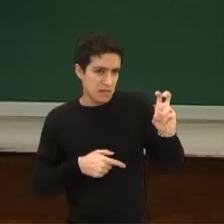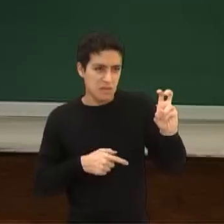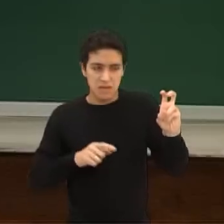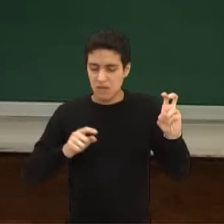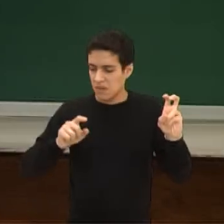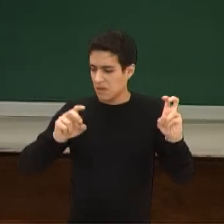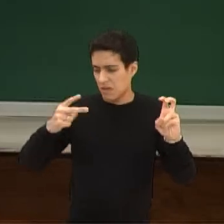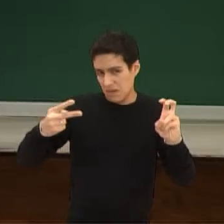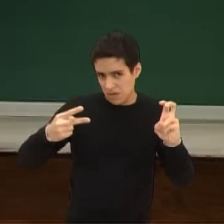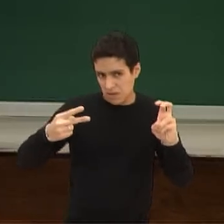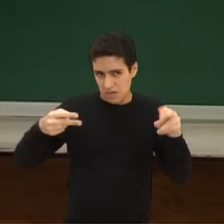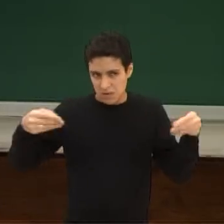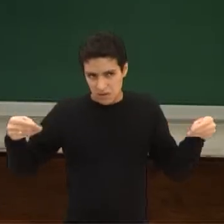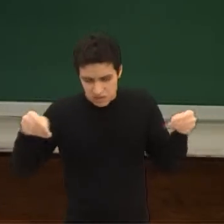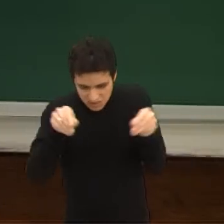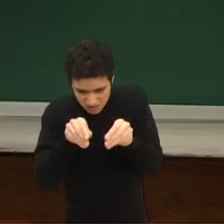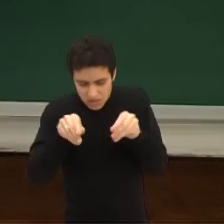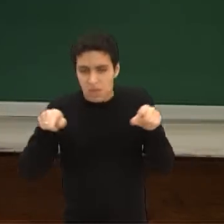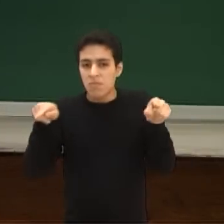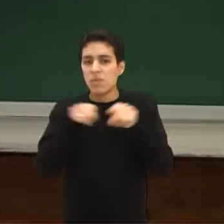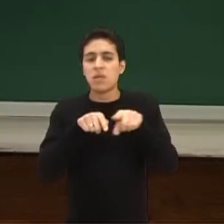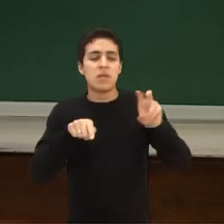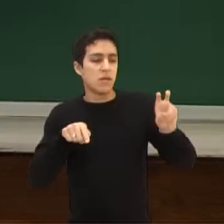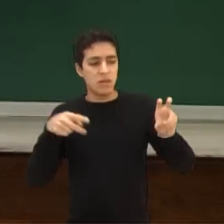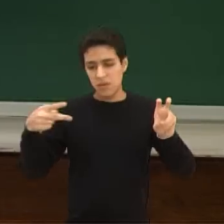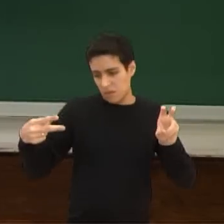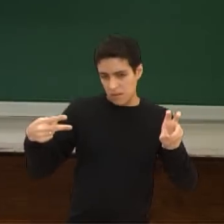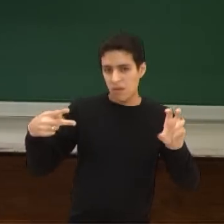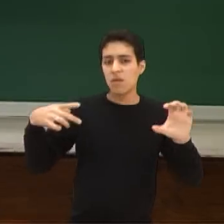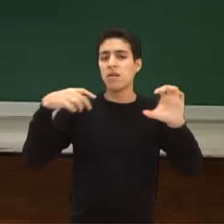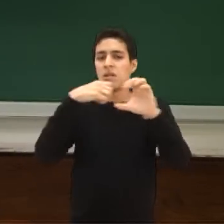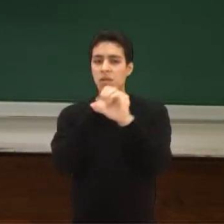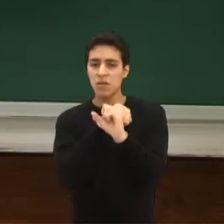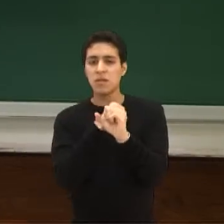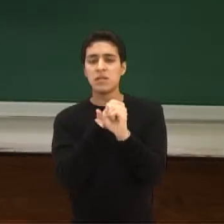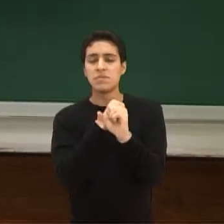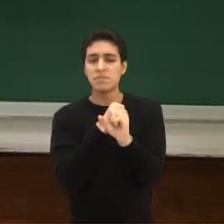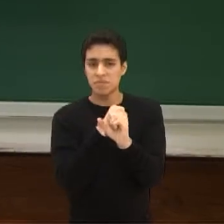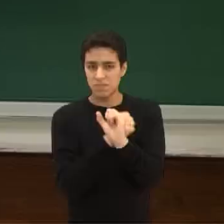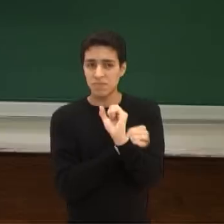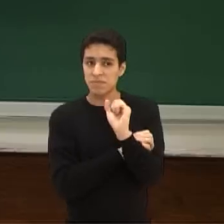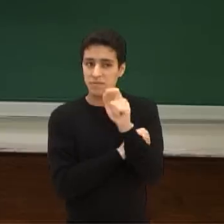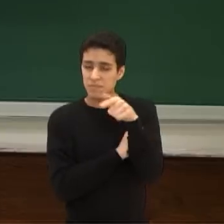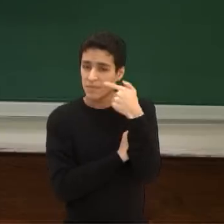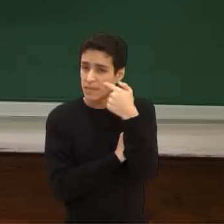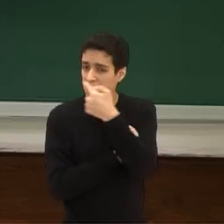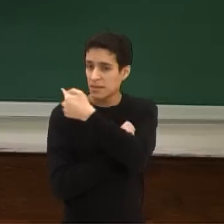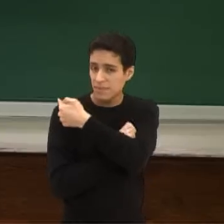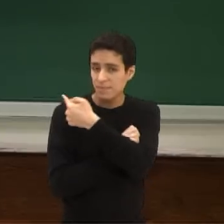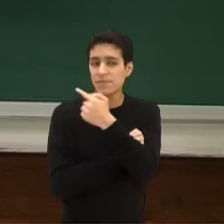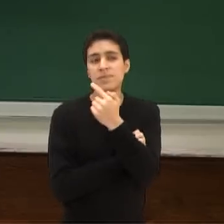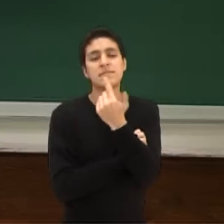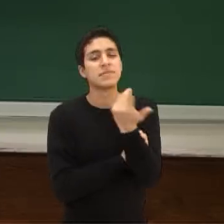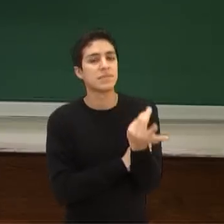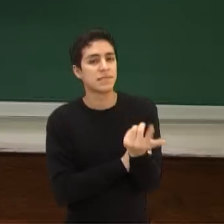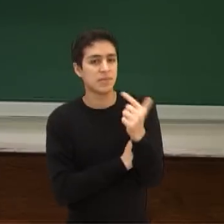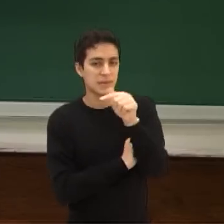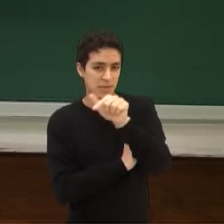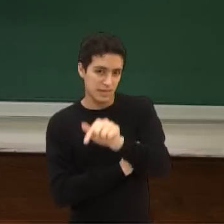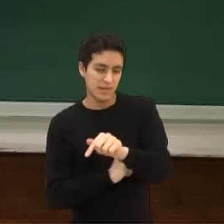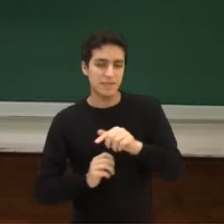o 2, quando a gente montar, o 5 e o 2 também vai ficar um de frente para o outro, que 5 mais 2 vai